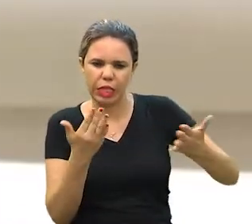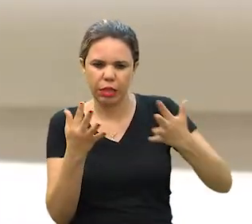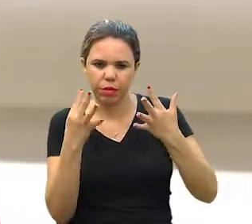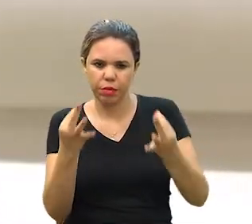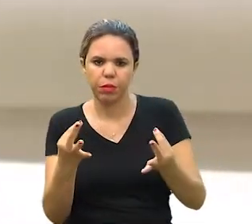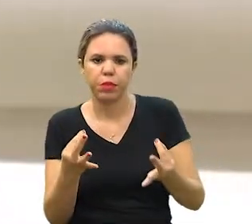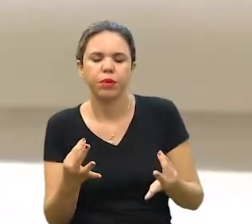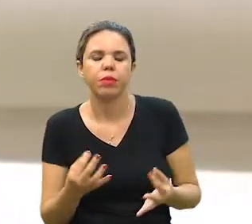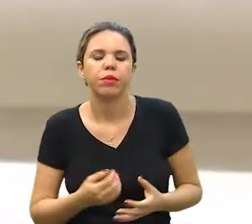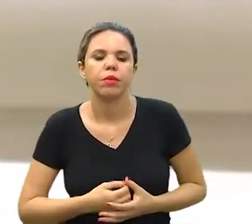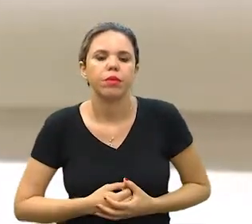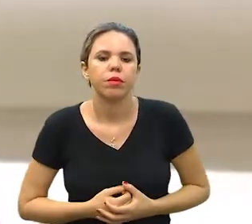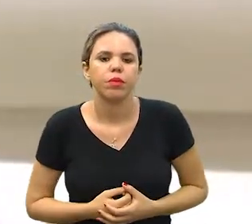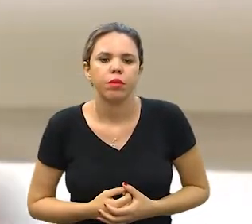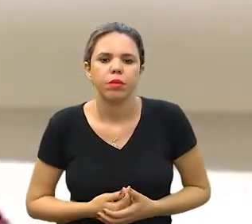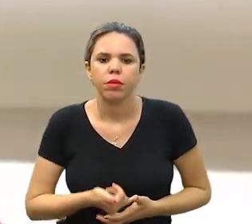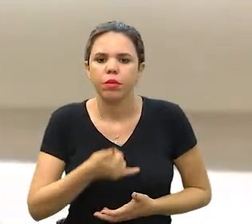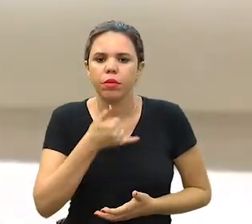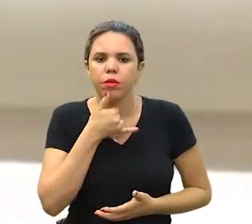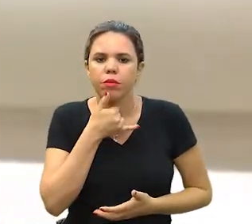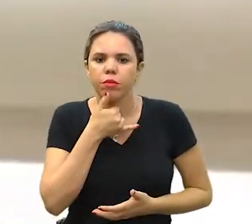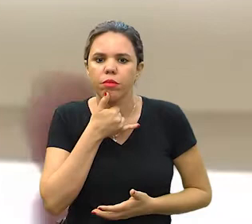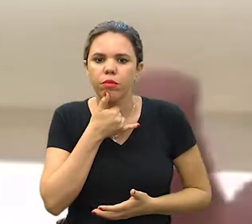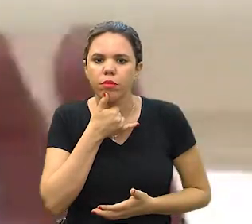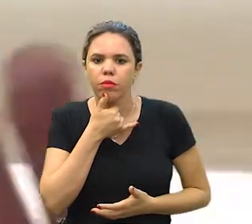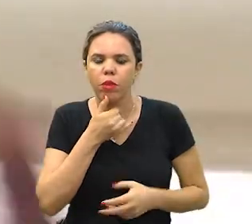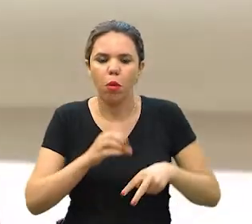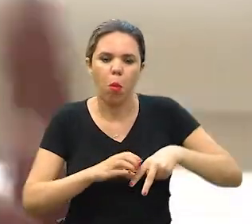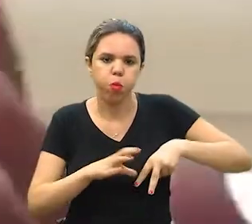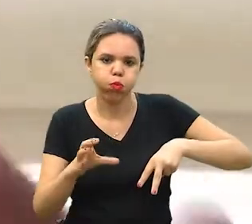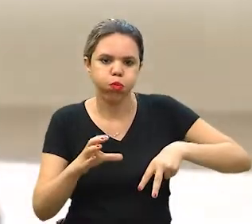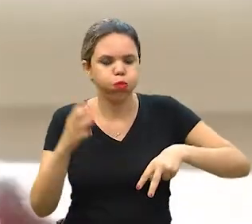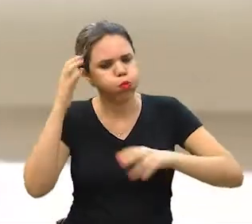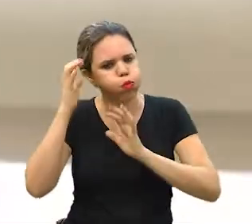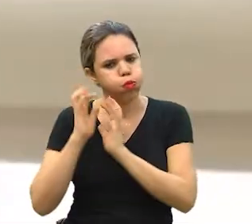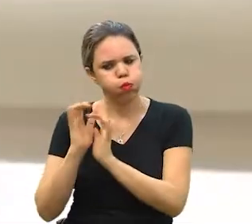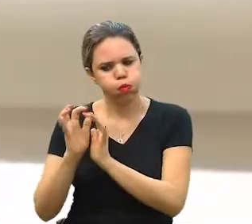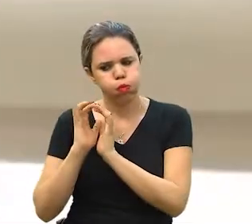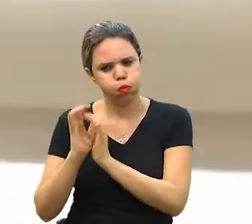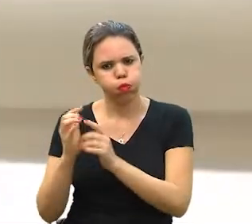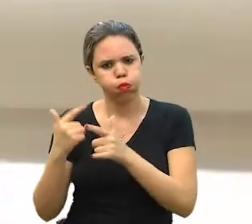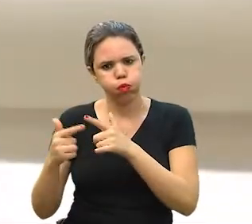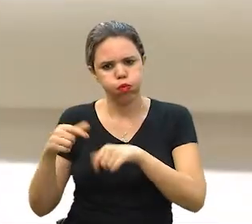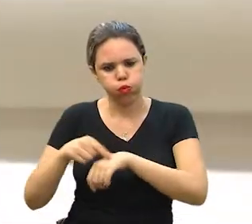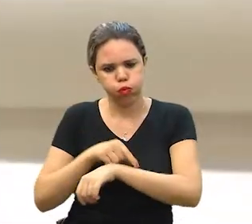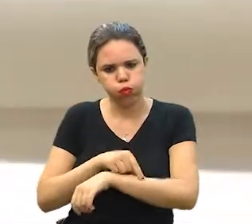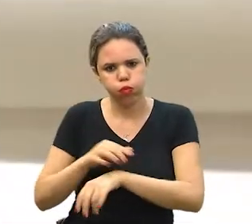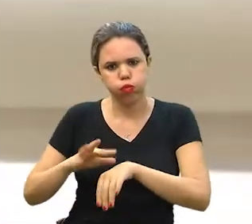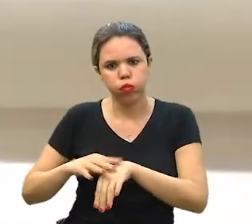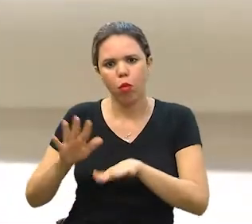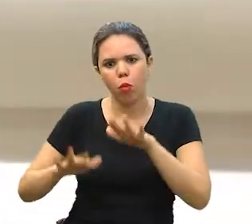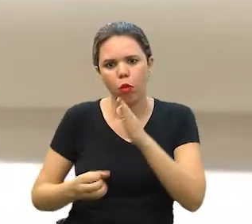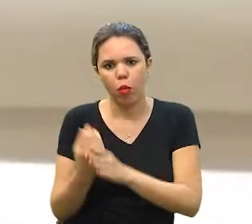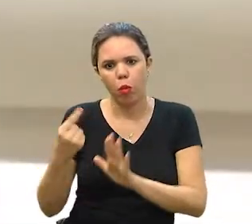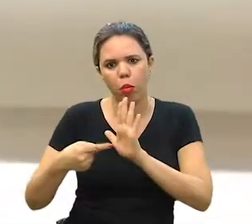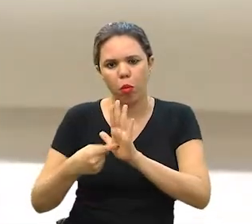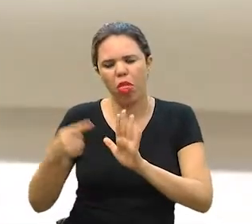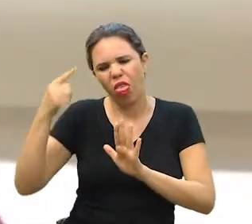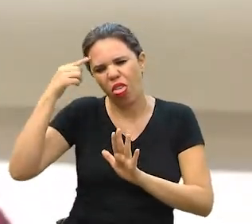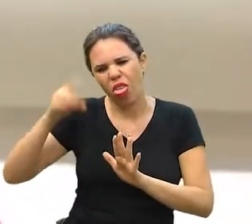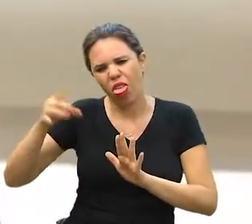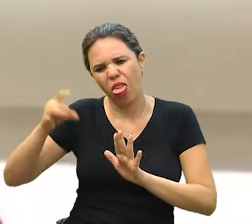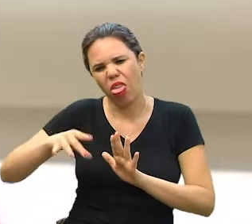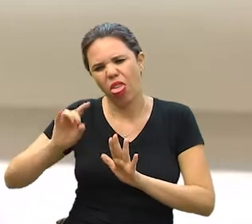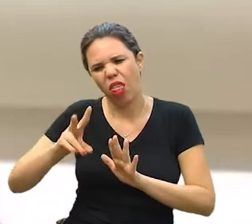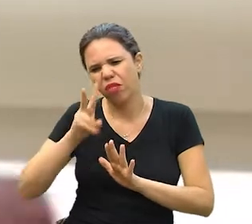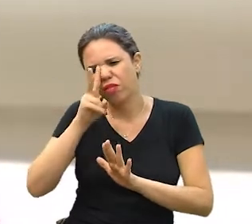prestar atenção, não é? Infelizmente, uma trombose cerebral ela pode se manifestar como uma dor